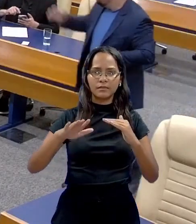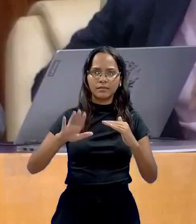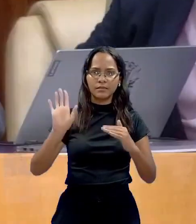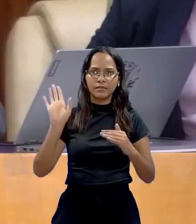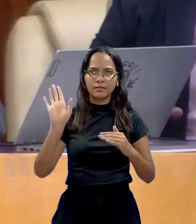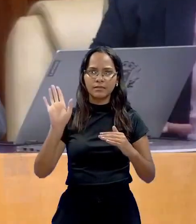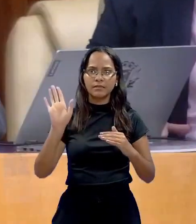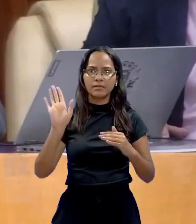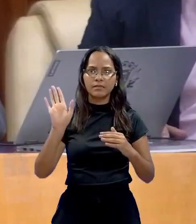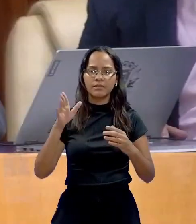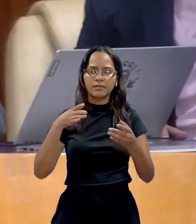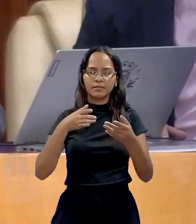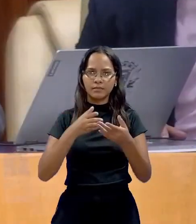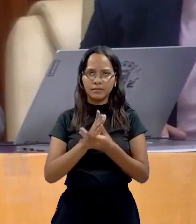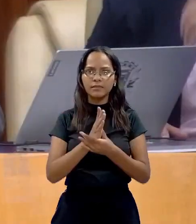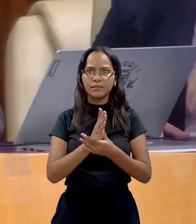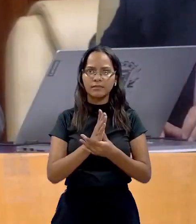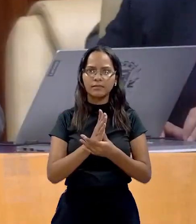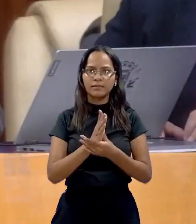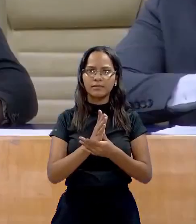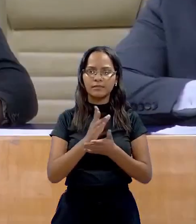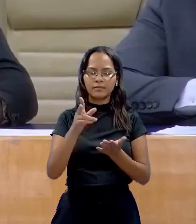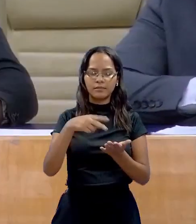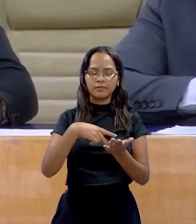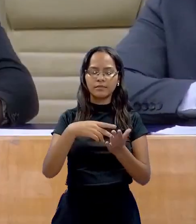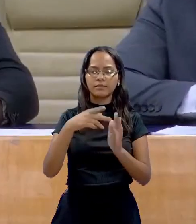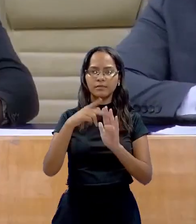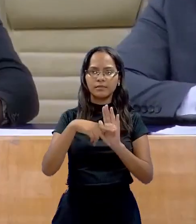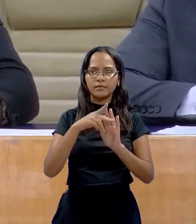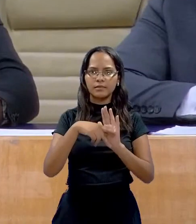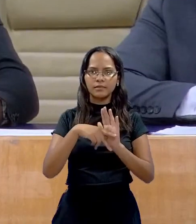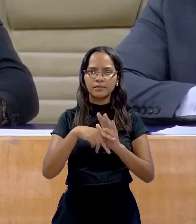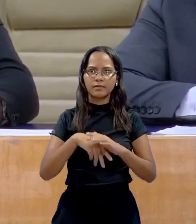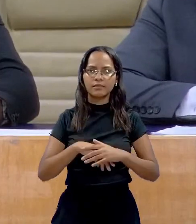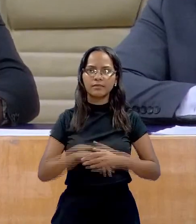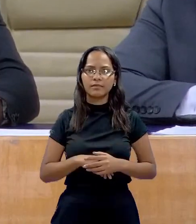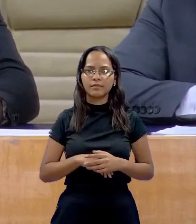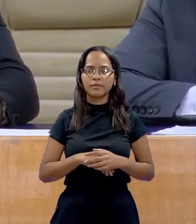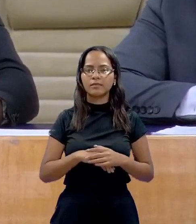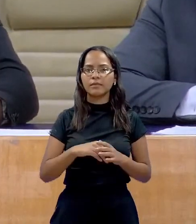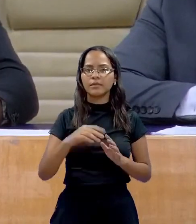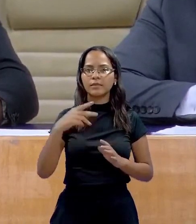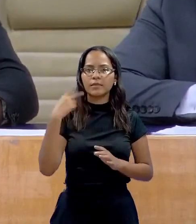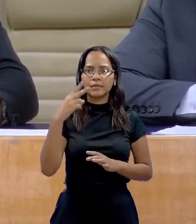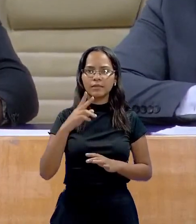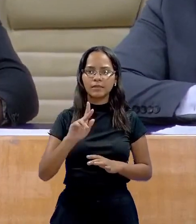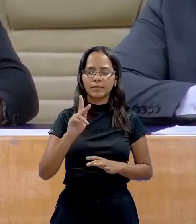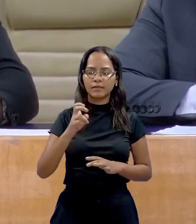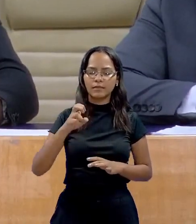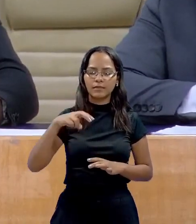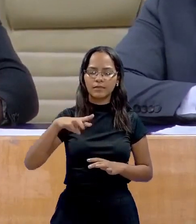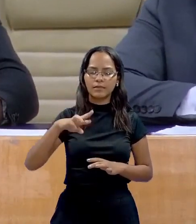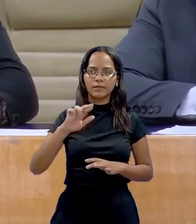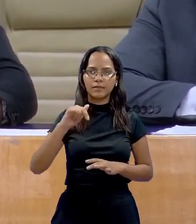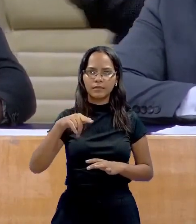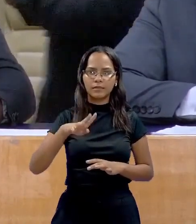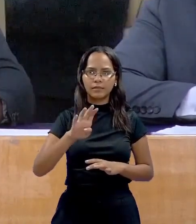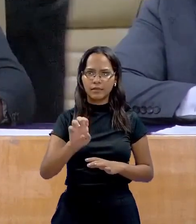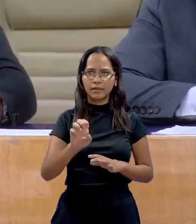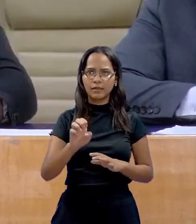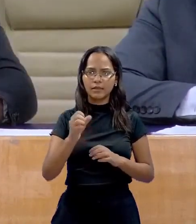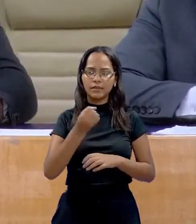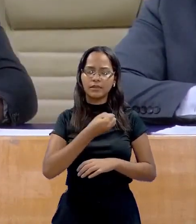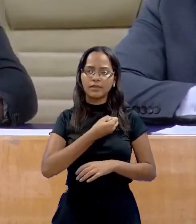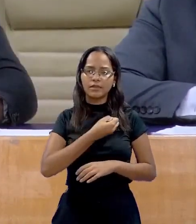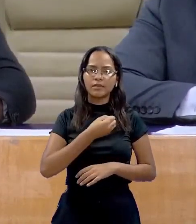manifestem. Aprovado. Leitura do projeto. Projeto do ilustre vereador Henrique Alves, de número 0355, de